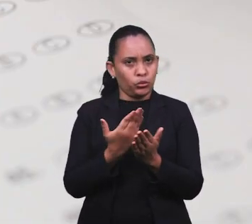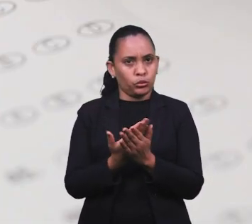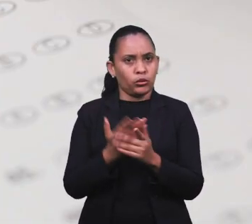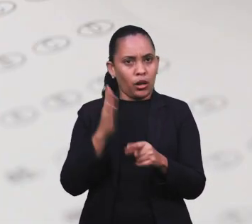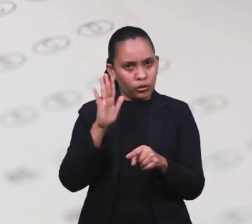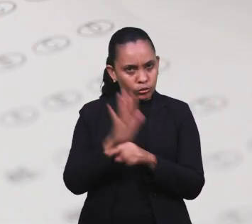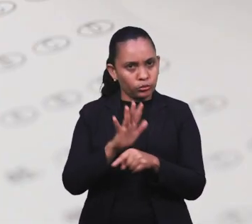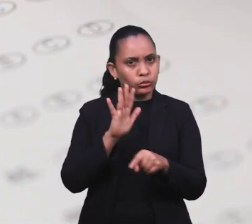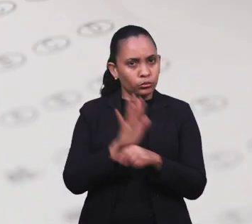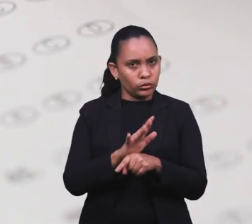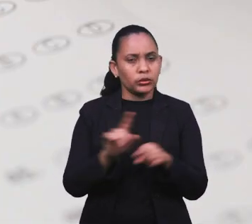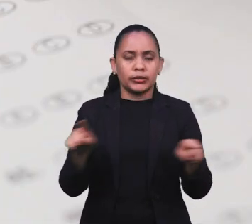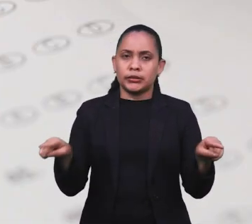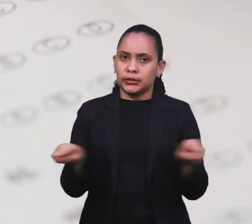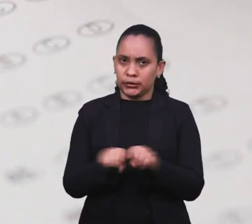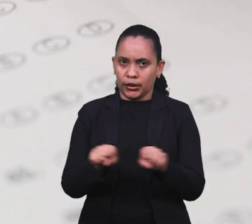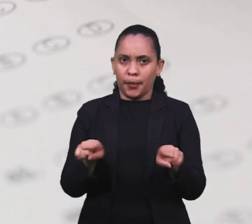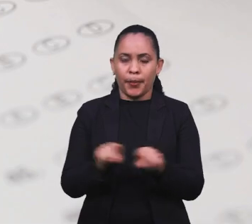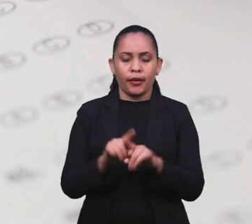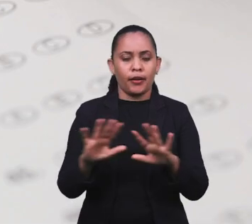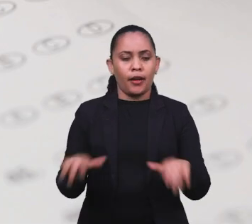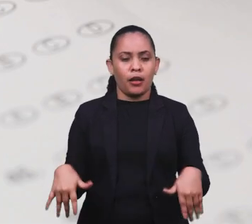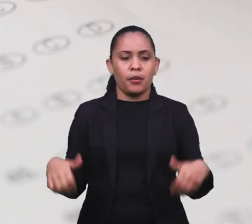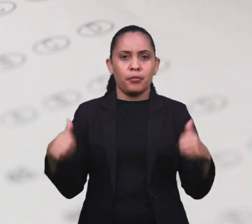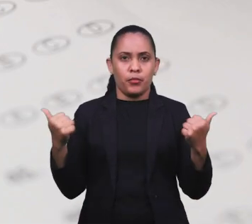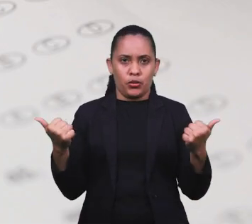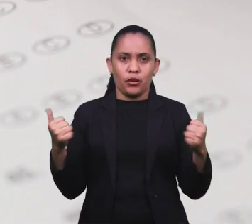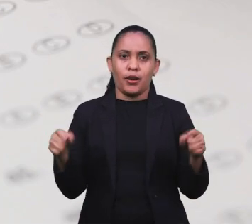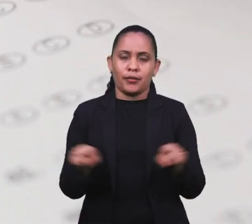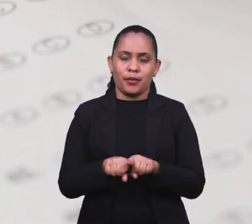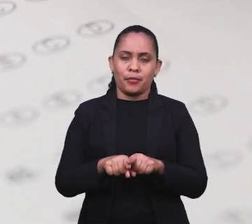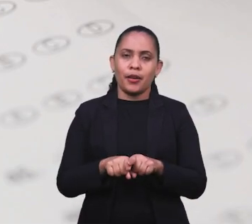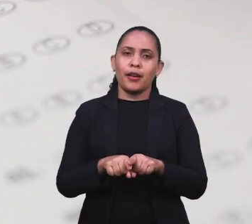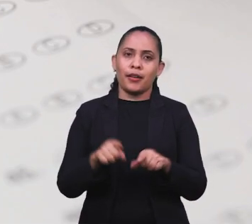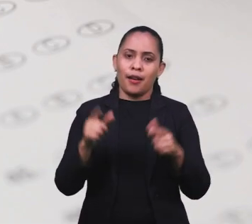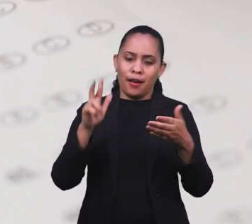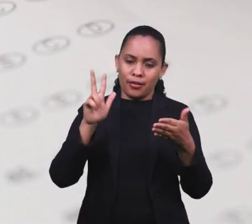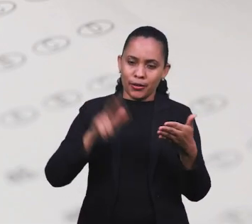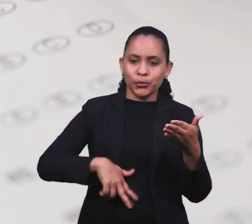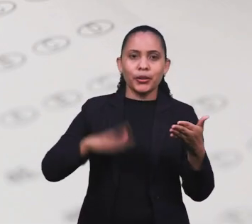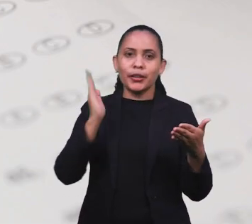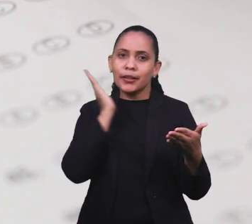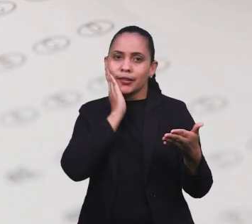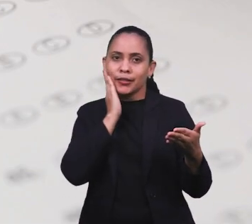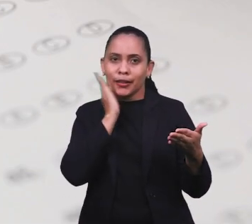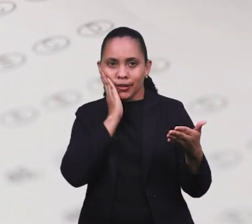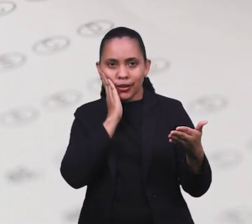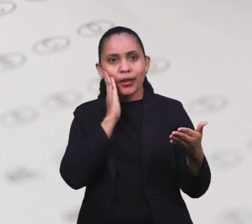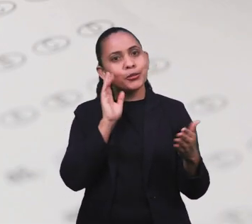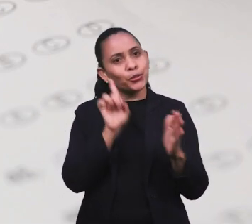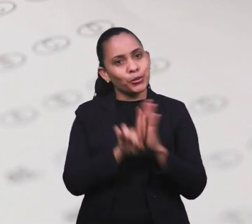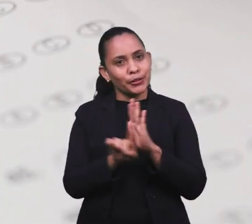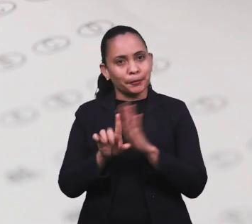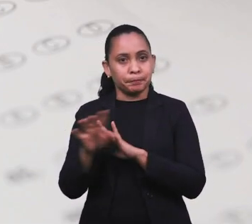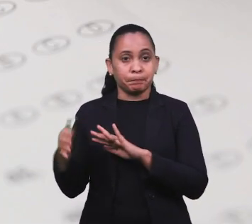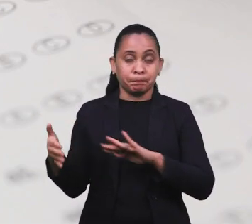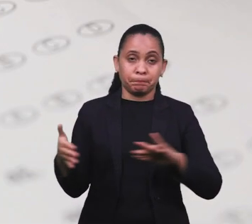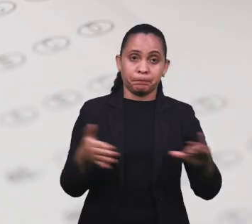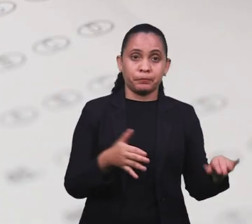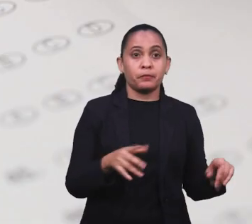sessão de estudos, porque isso também vai te ajudar a melhorar a própria leitura e compreensão dos assuntos, tudo